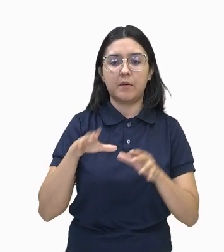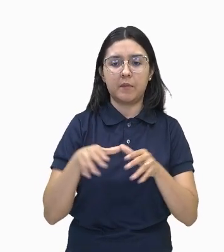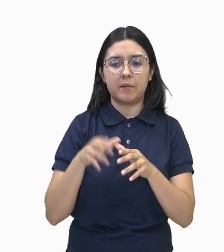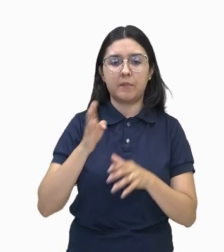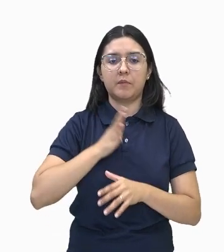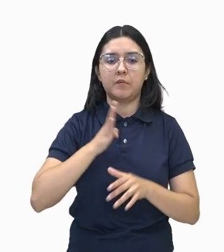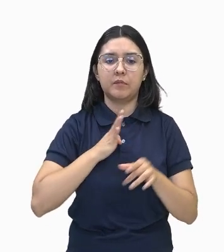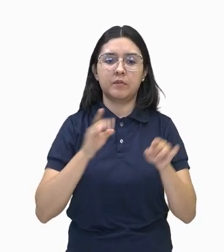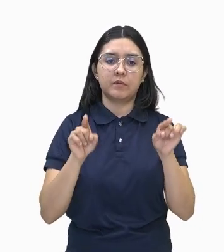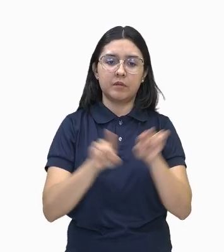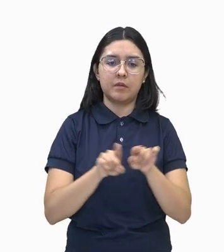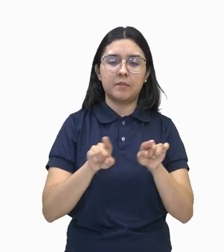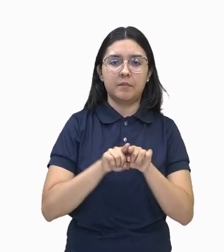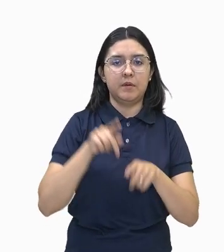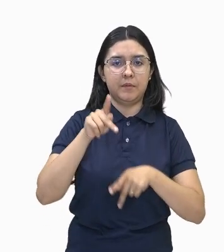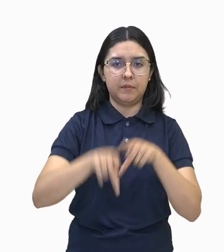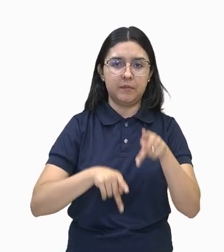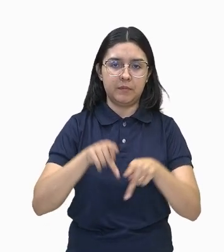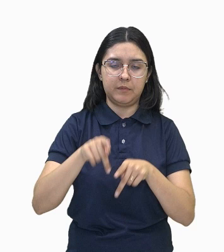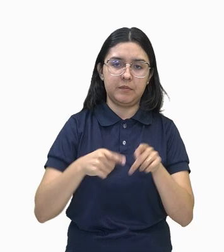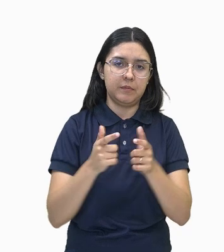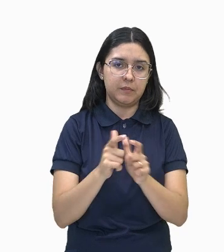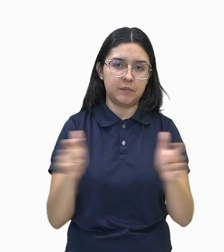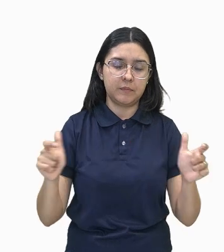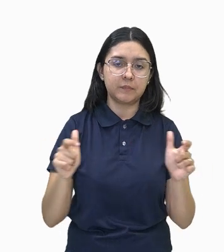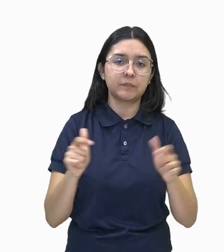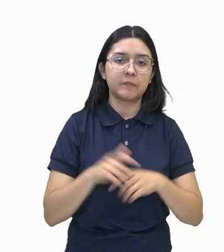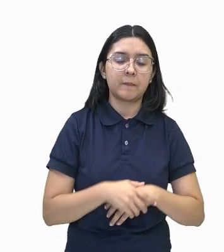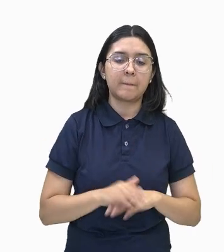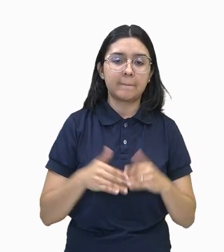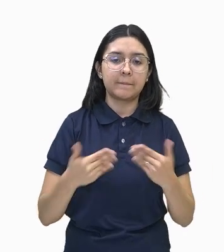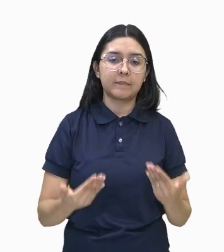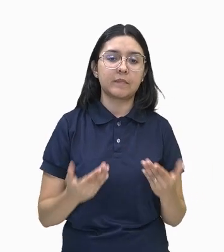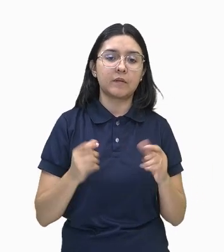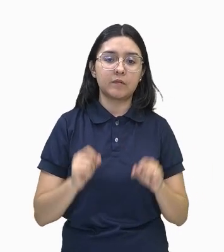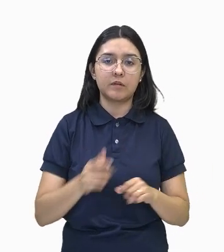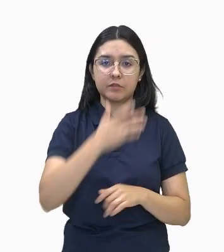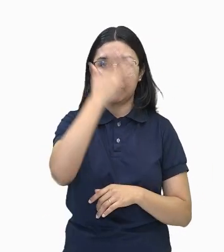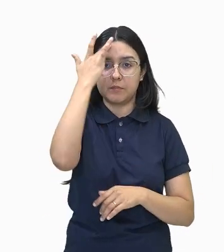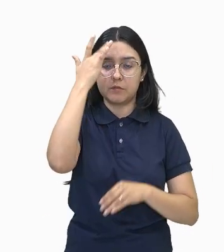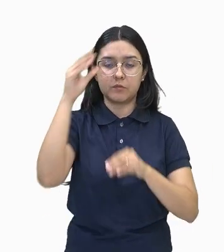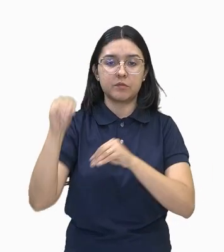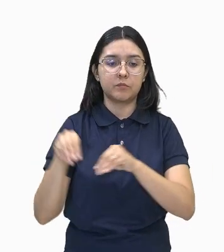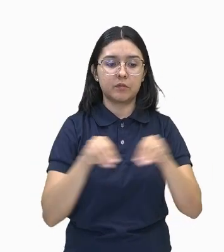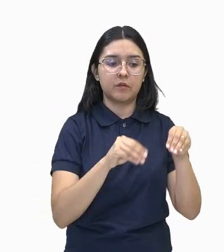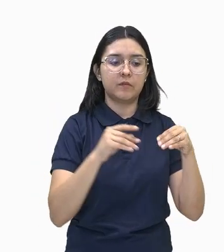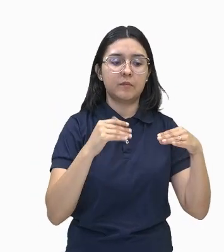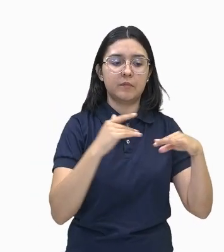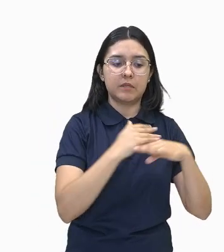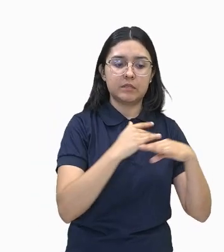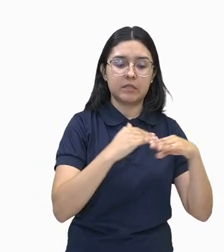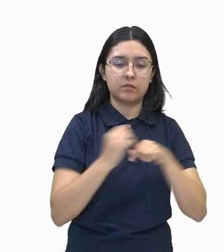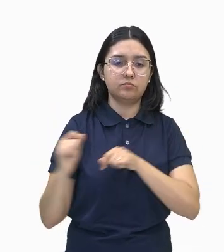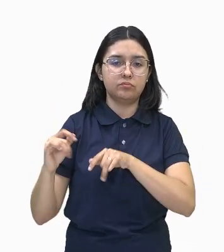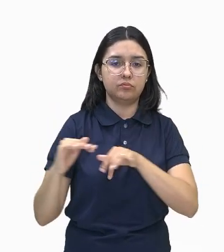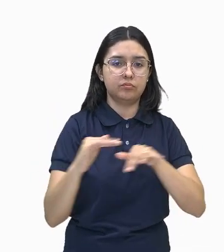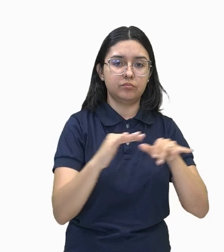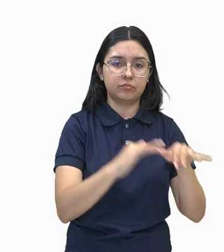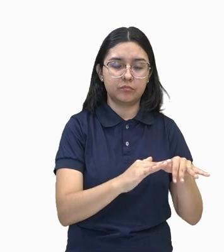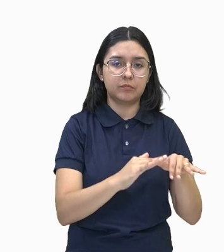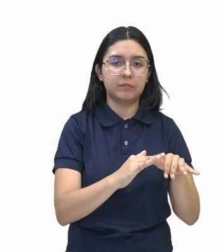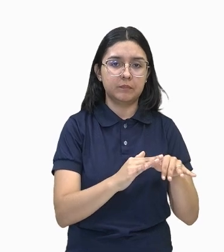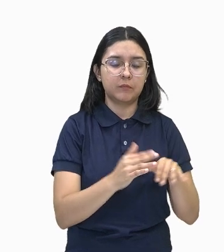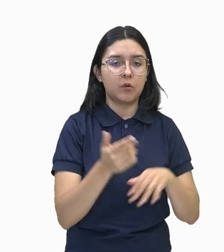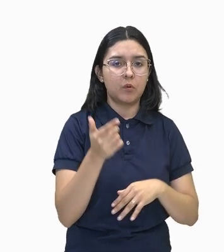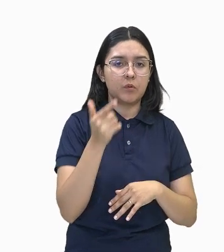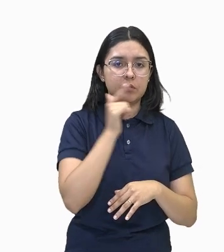o crescimento demográfico também. Quanto mais as pessoas iam para as cidades, as condições de vida e de